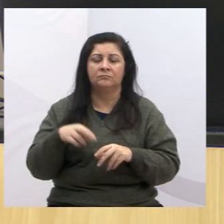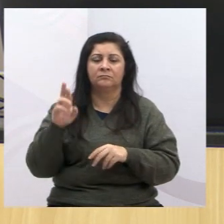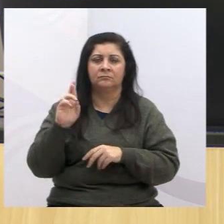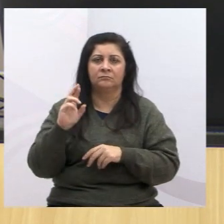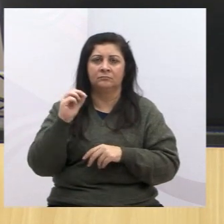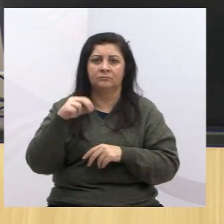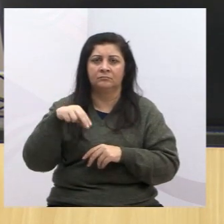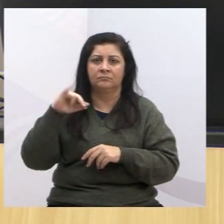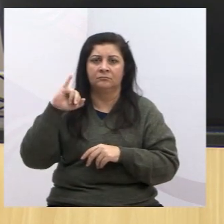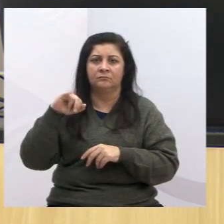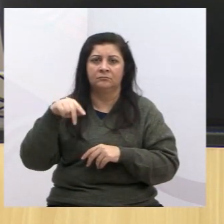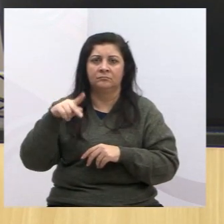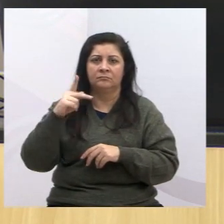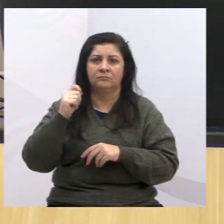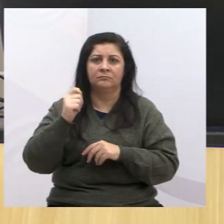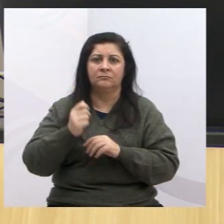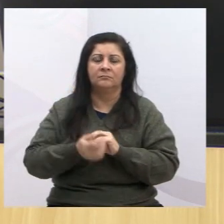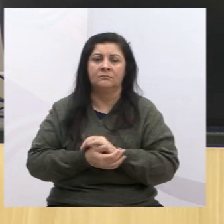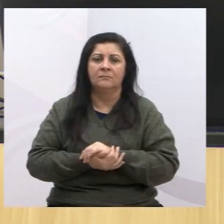Roninha.